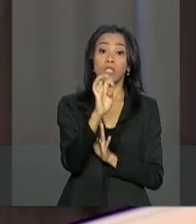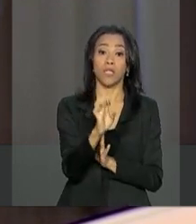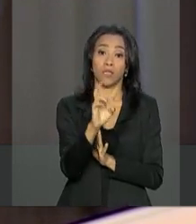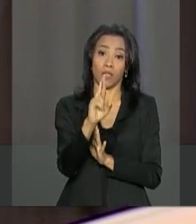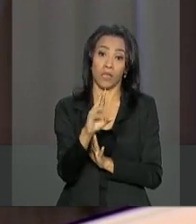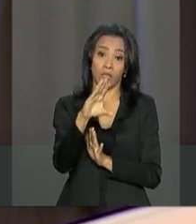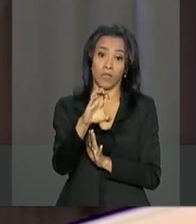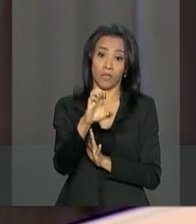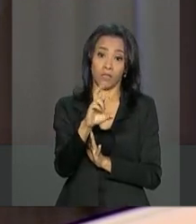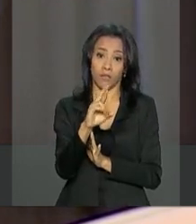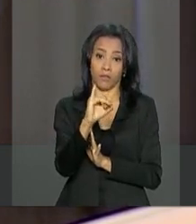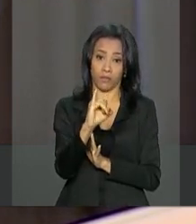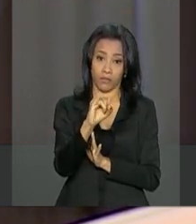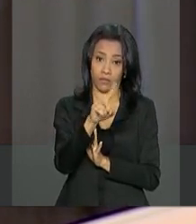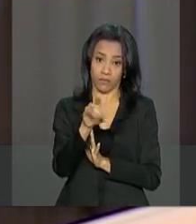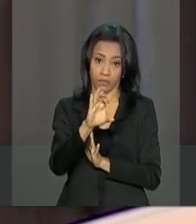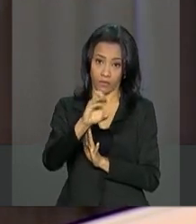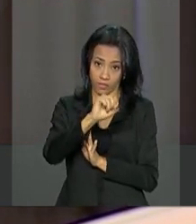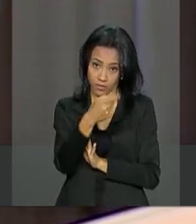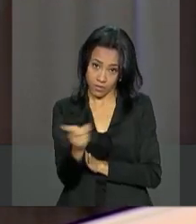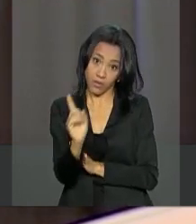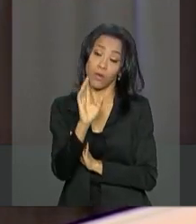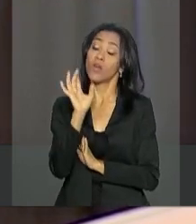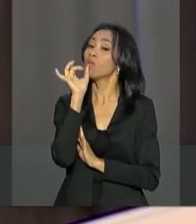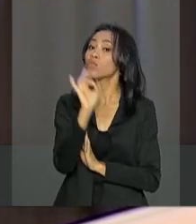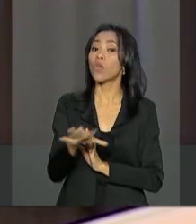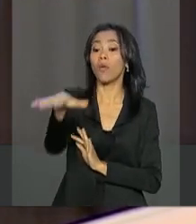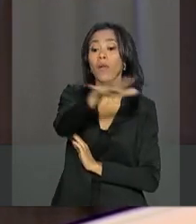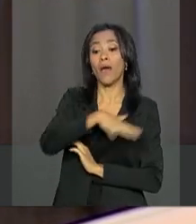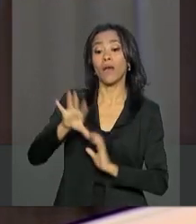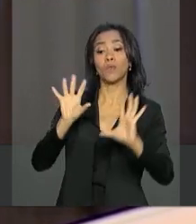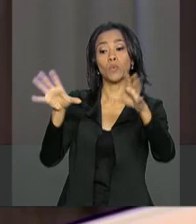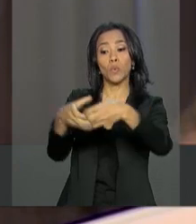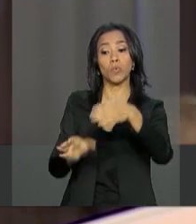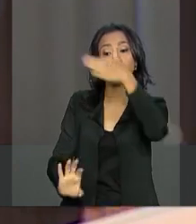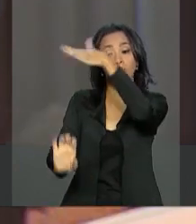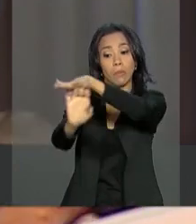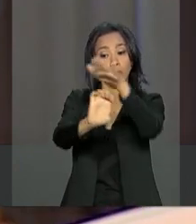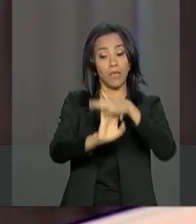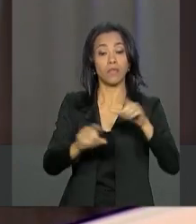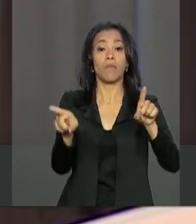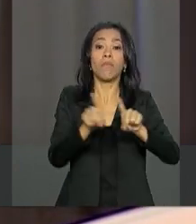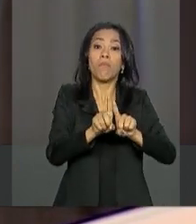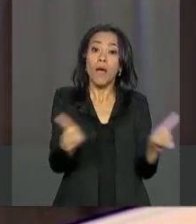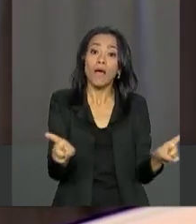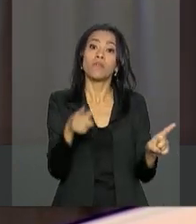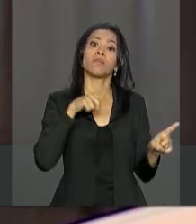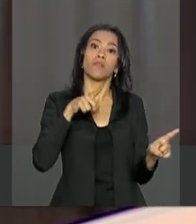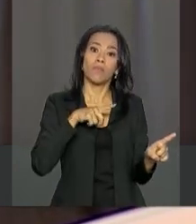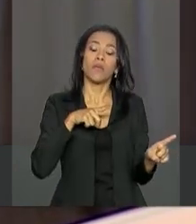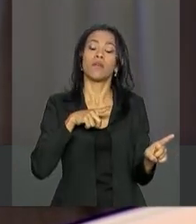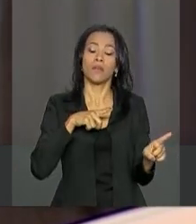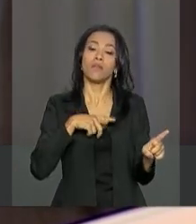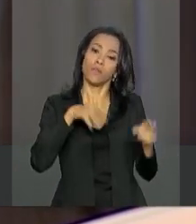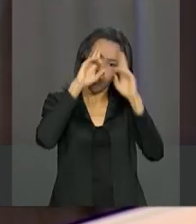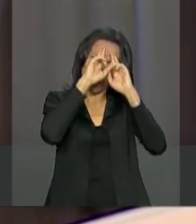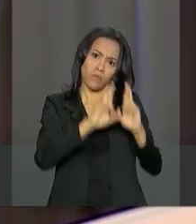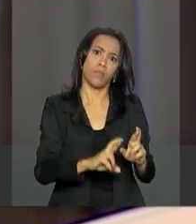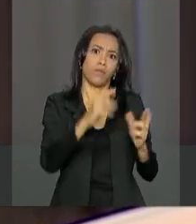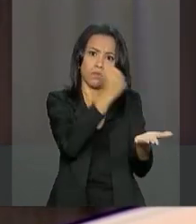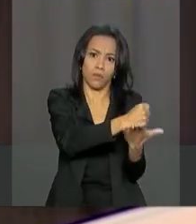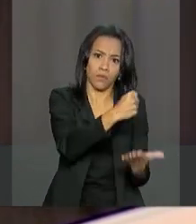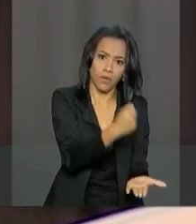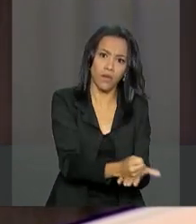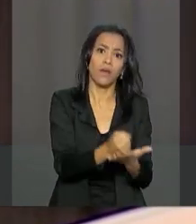governo, não só para a classe empresarial e para a segurança também das relações jurídicas, como também para